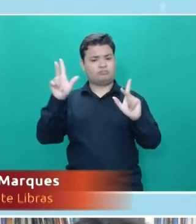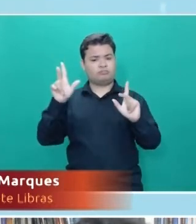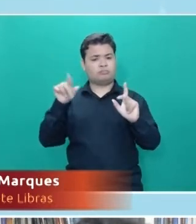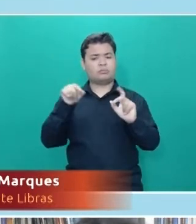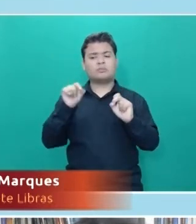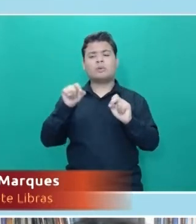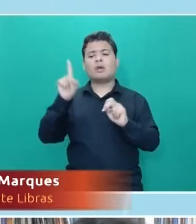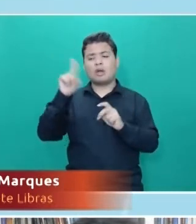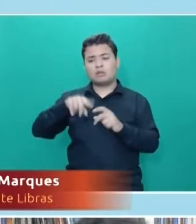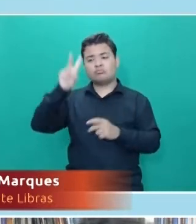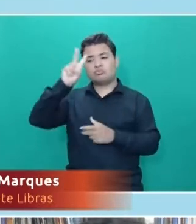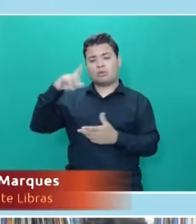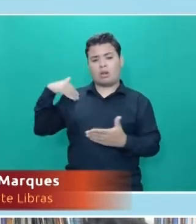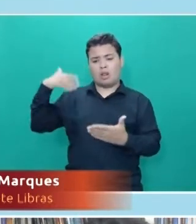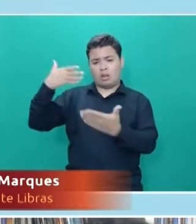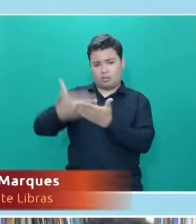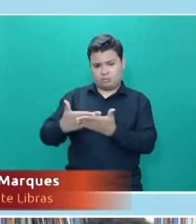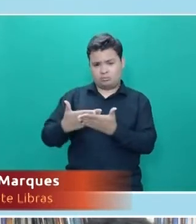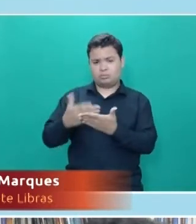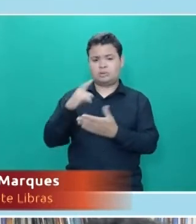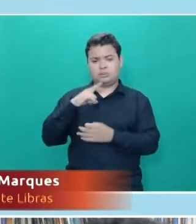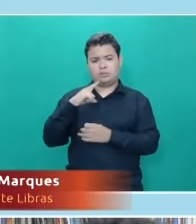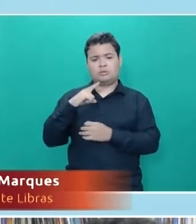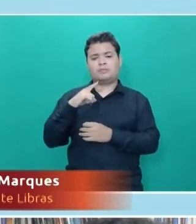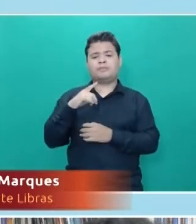histórica. Se você for pegar